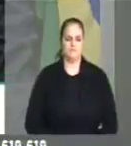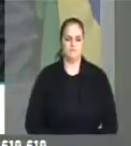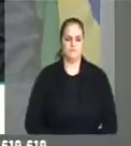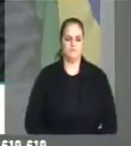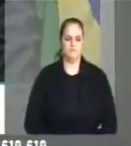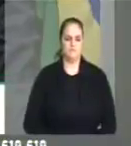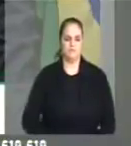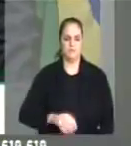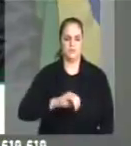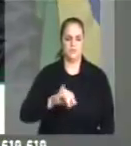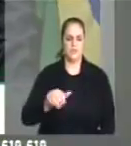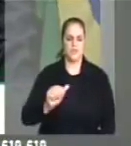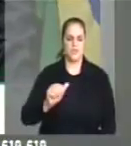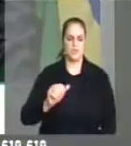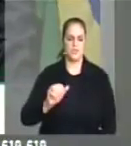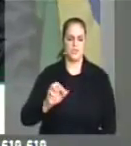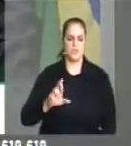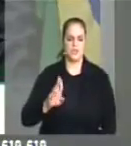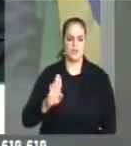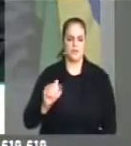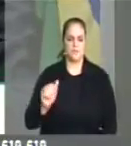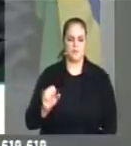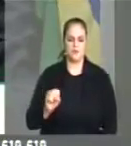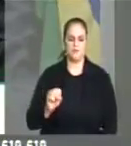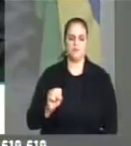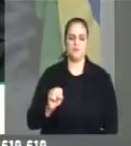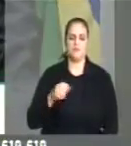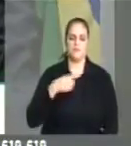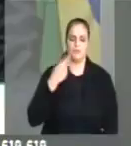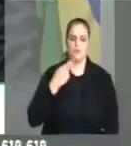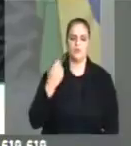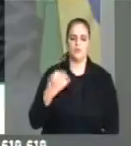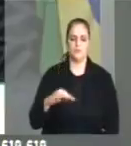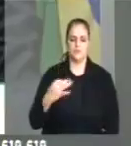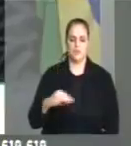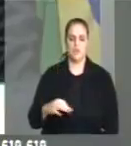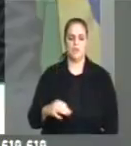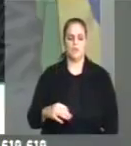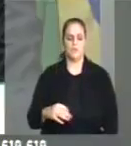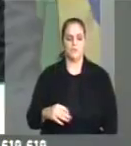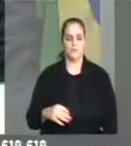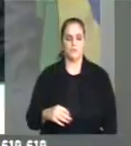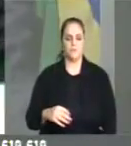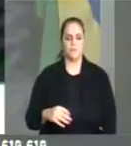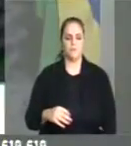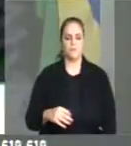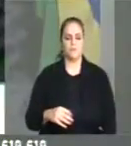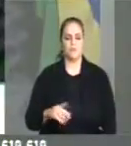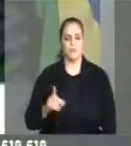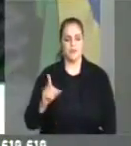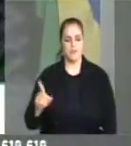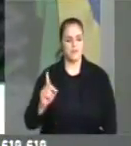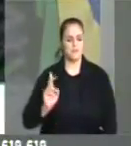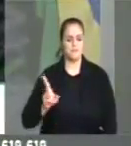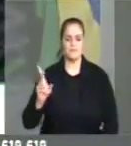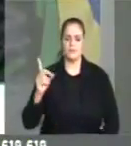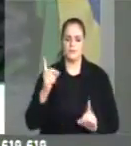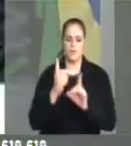do tempo de todo mundo. Achava que você vir de Recife, eu vir do Piauí para aqueles encontros de domingo,